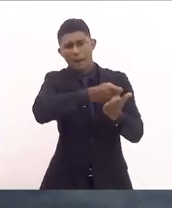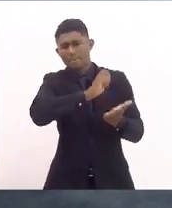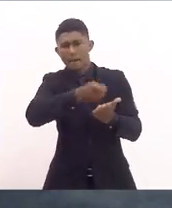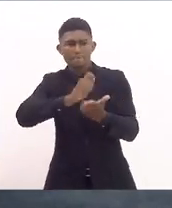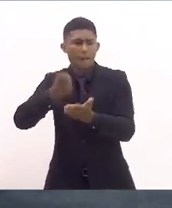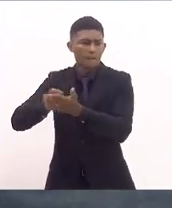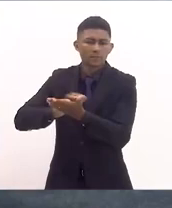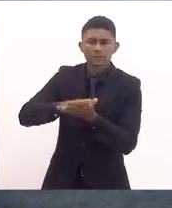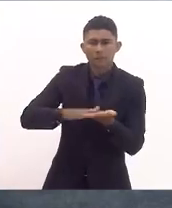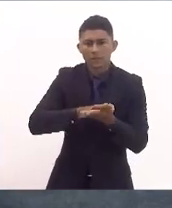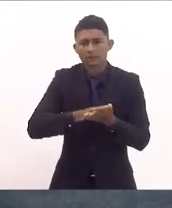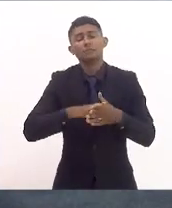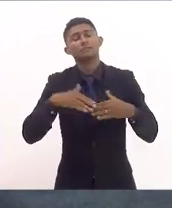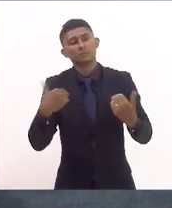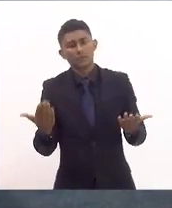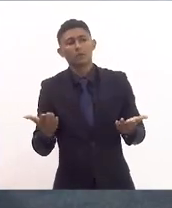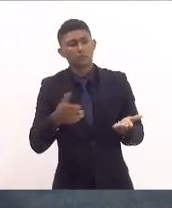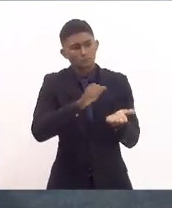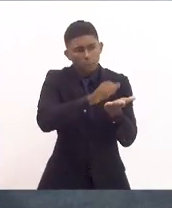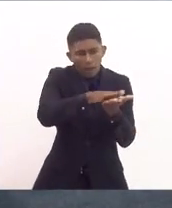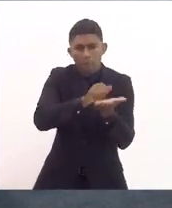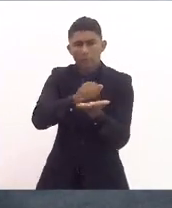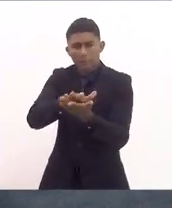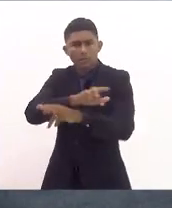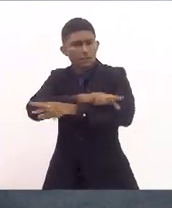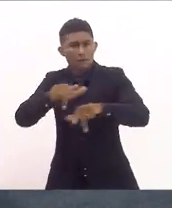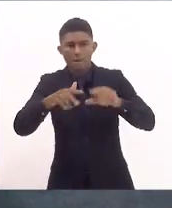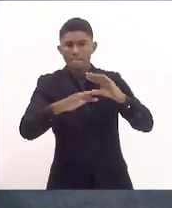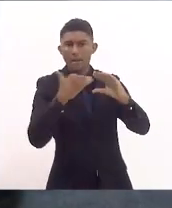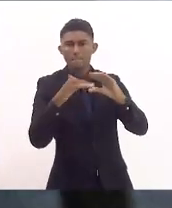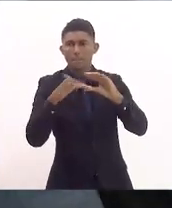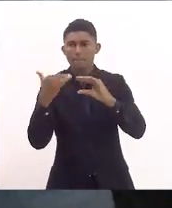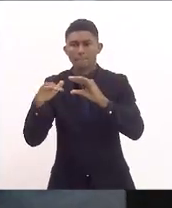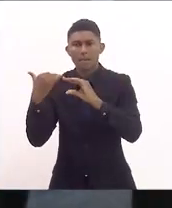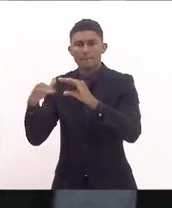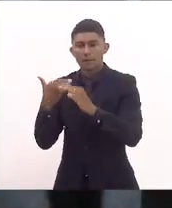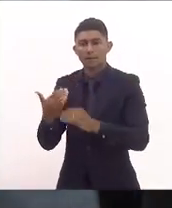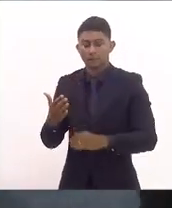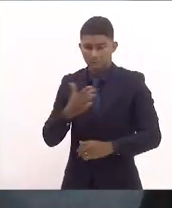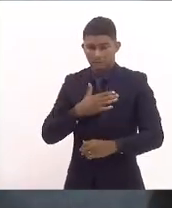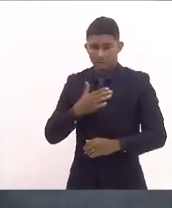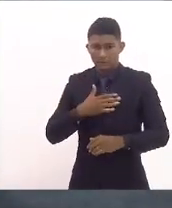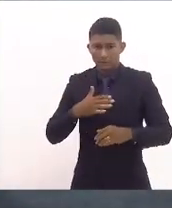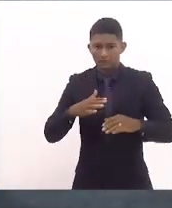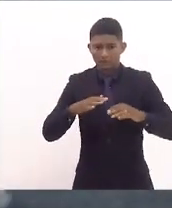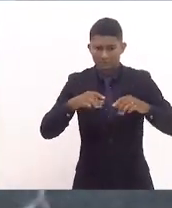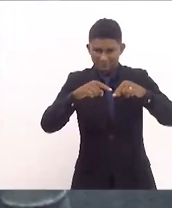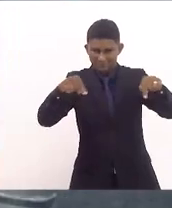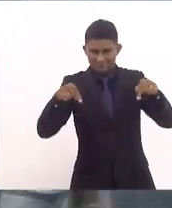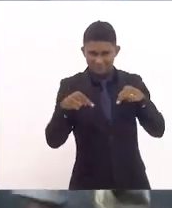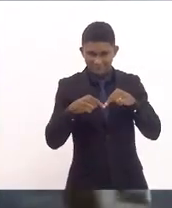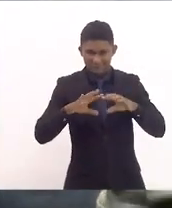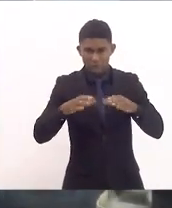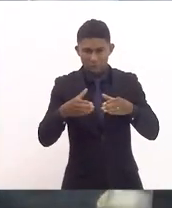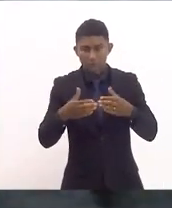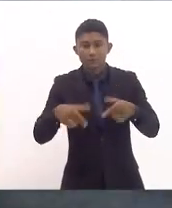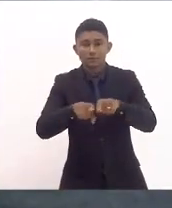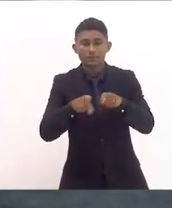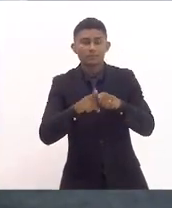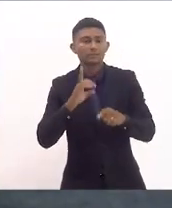então nós tomamos ciência desse gelados que chegaram ao meu gabinete aos gabinetes da deputada